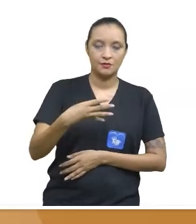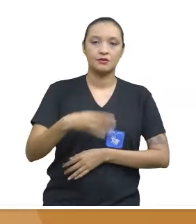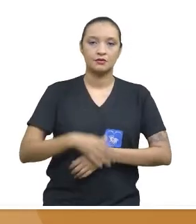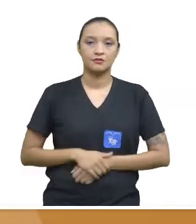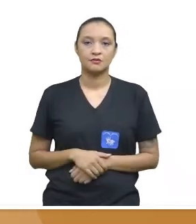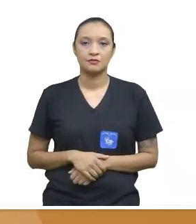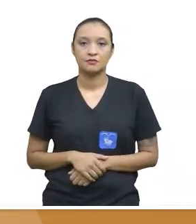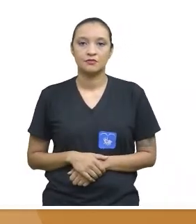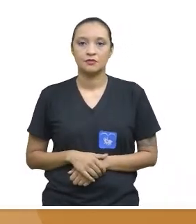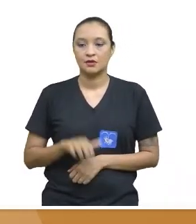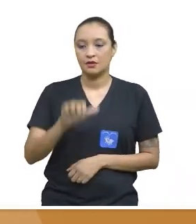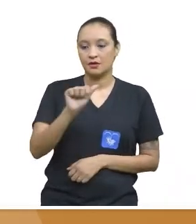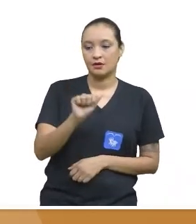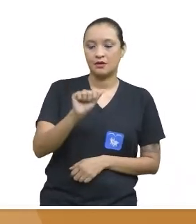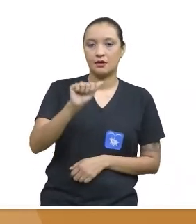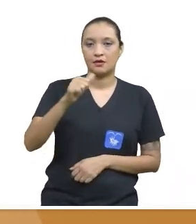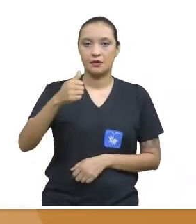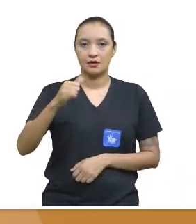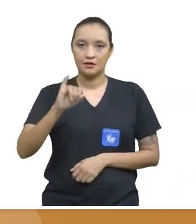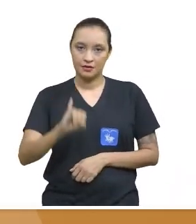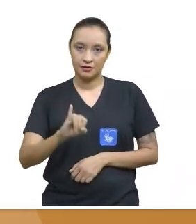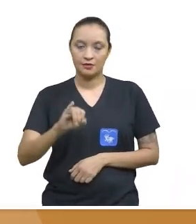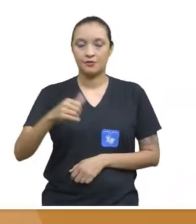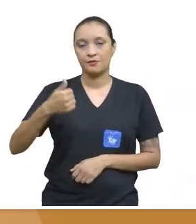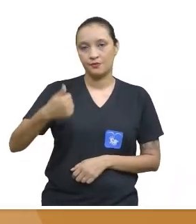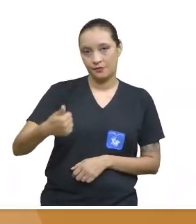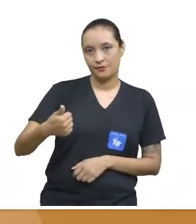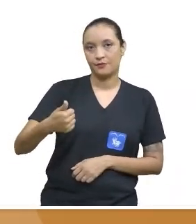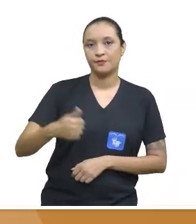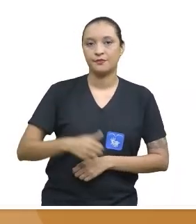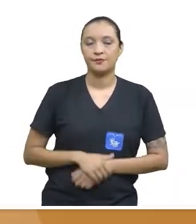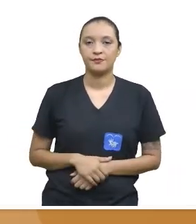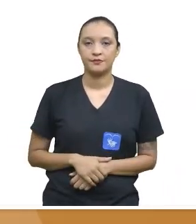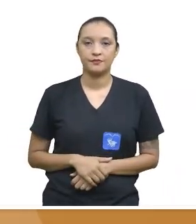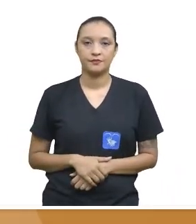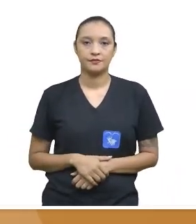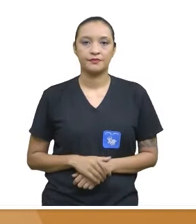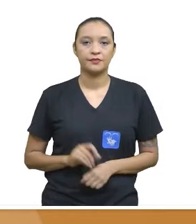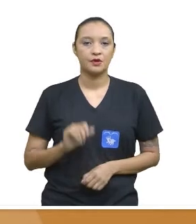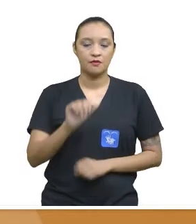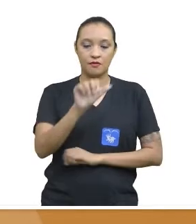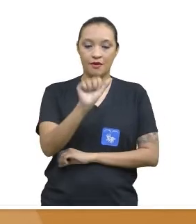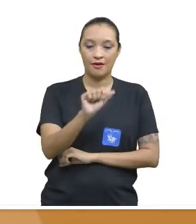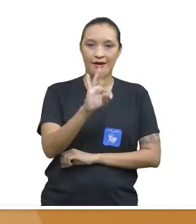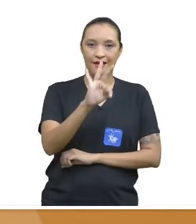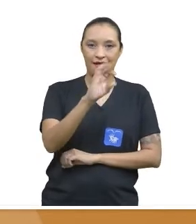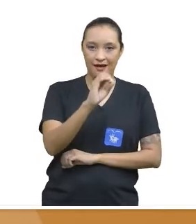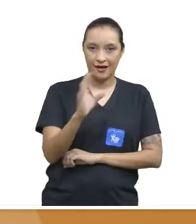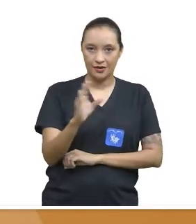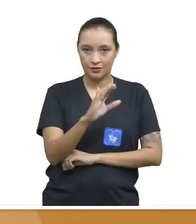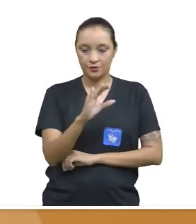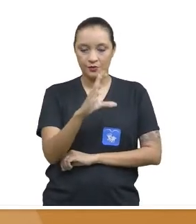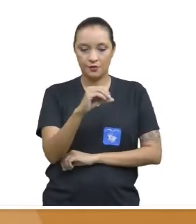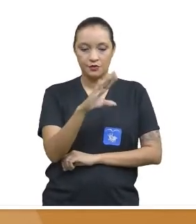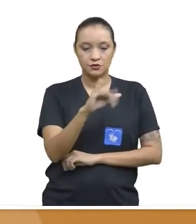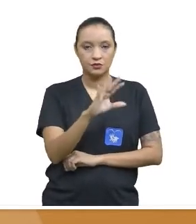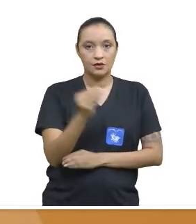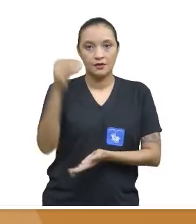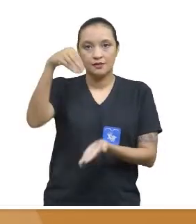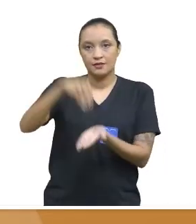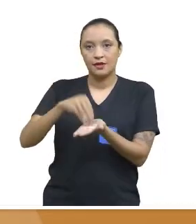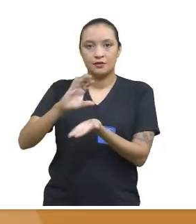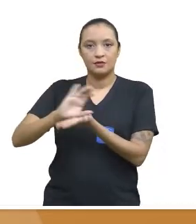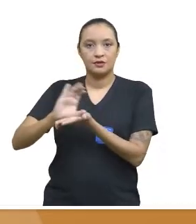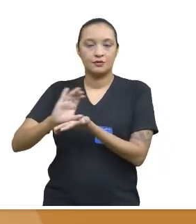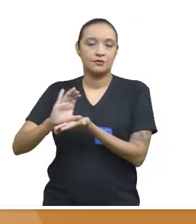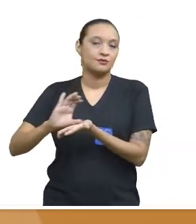como AI-1. Então, Ato Institucional, apenas repetindo, ele não está dentro da Constituição, ele é ali um